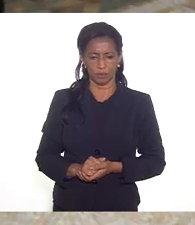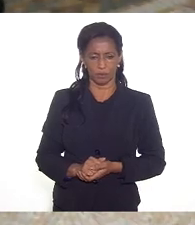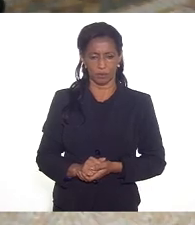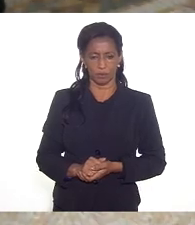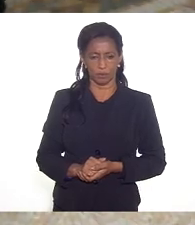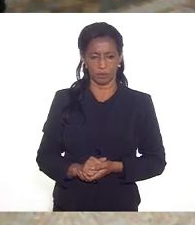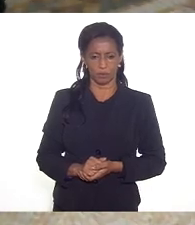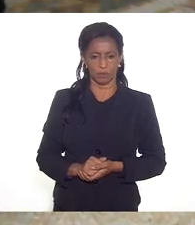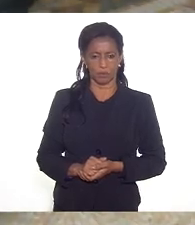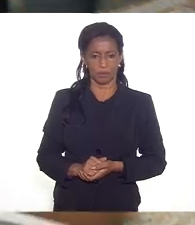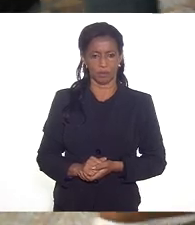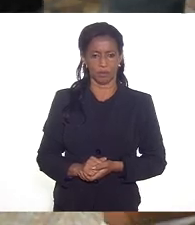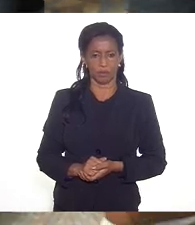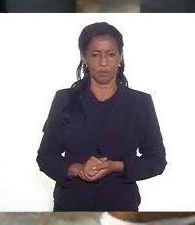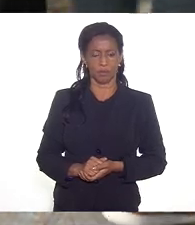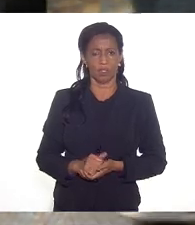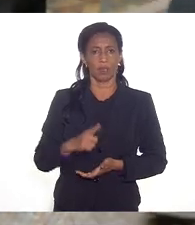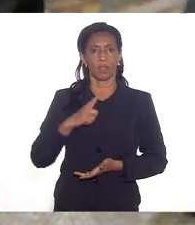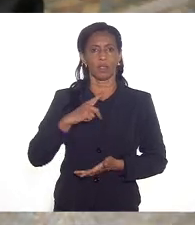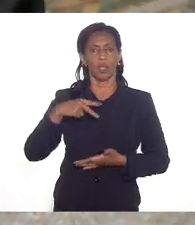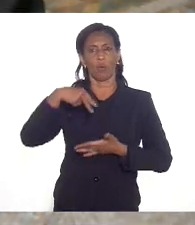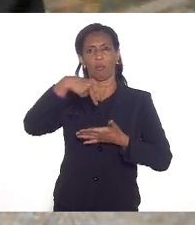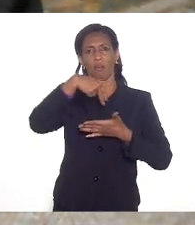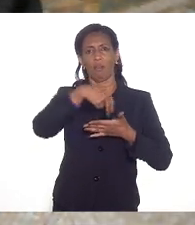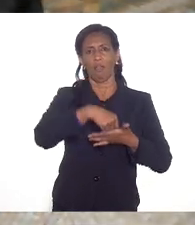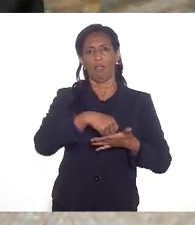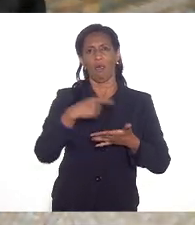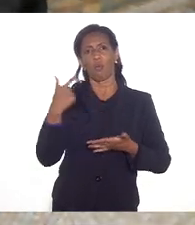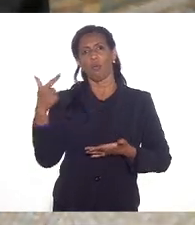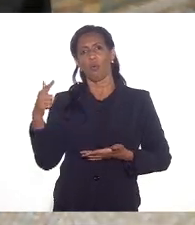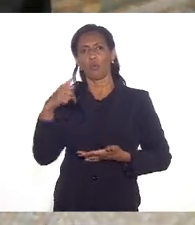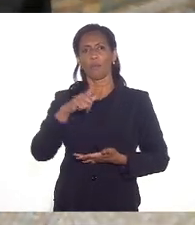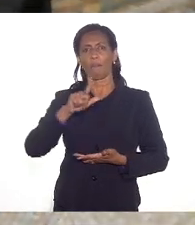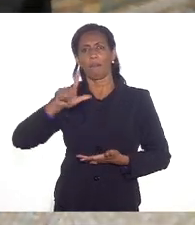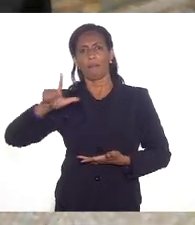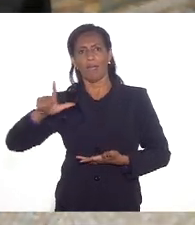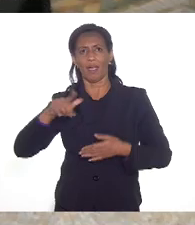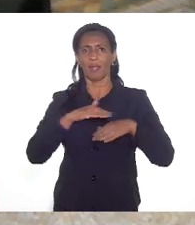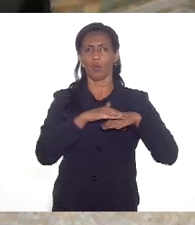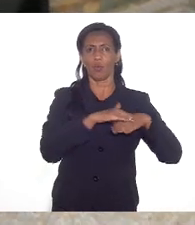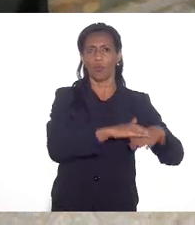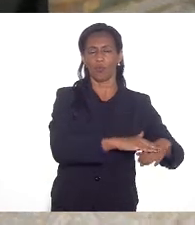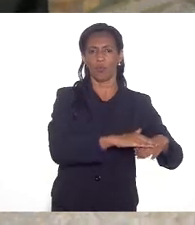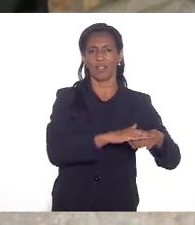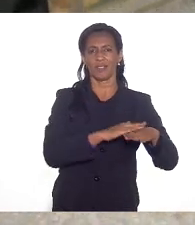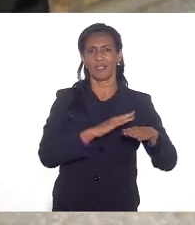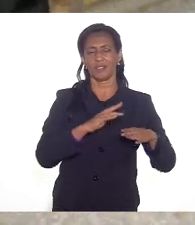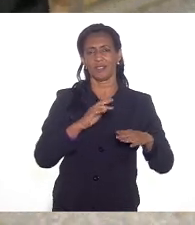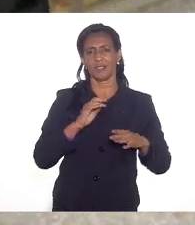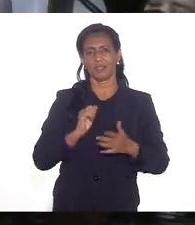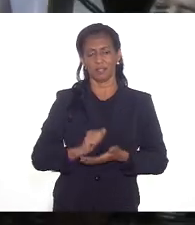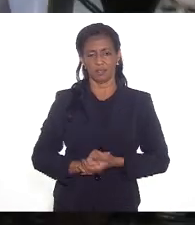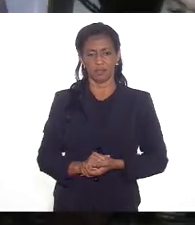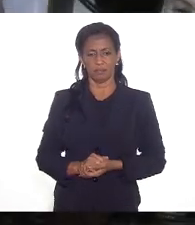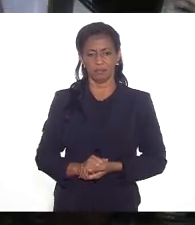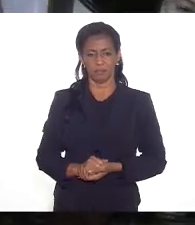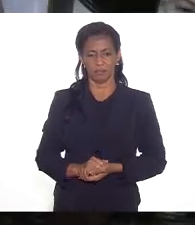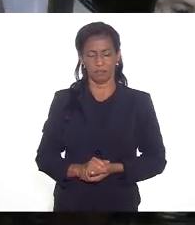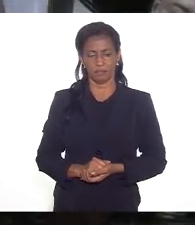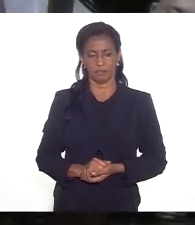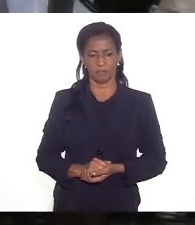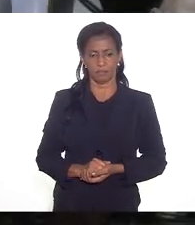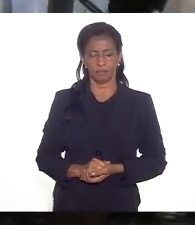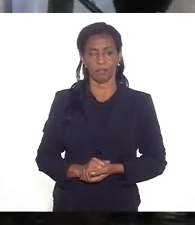essa questão quer que mal há uma discussão sobre a anexação outro pele Eu posso salvar aqui em conversa com o descem de ser Ok